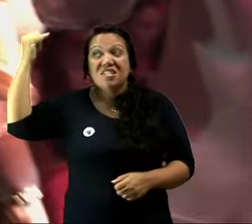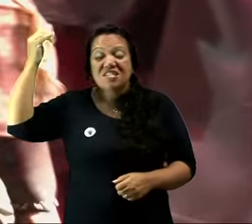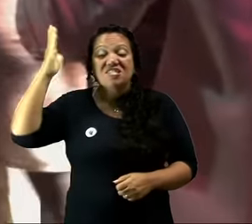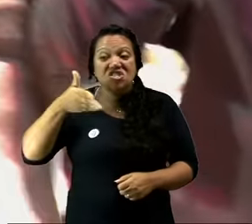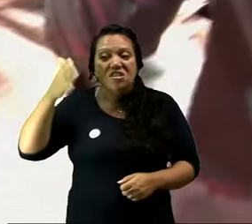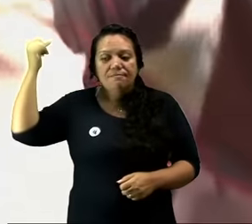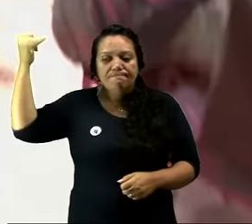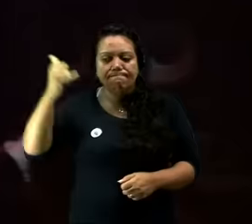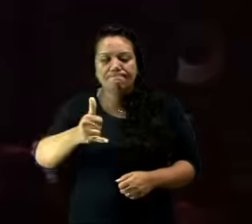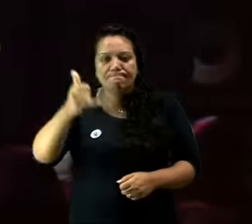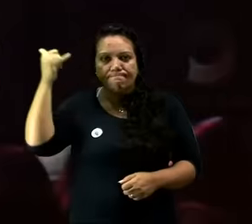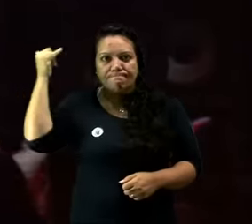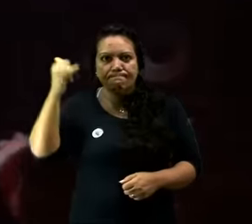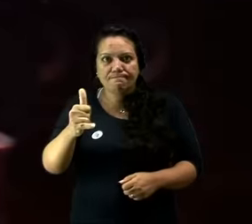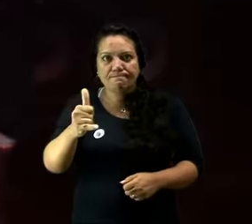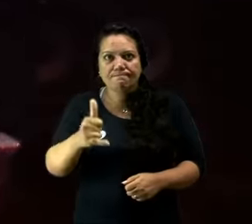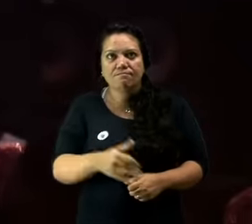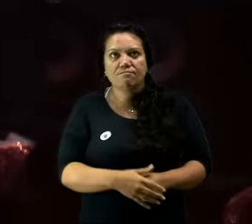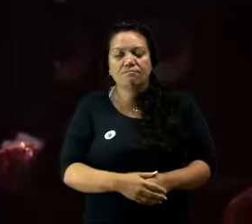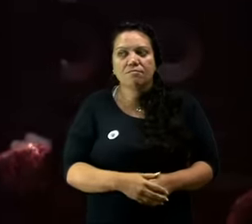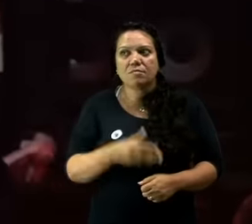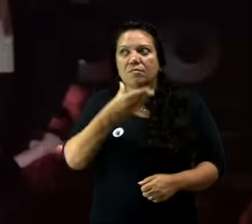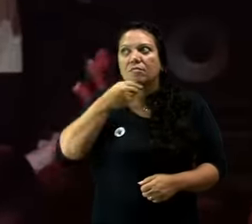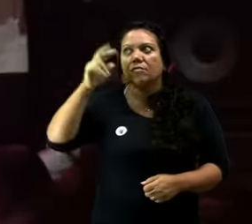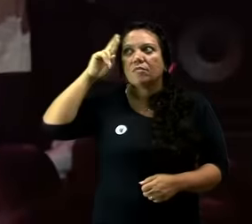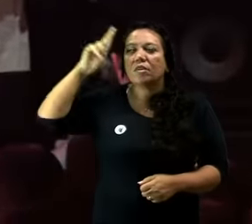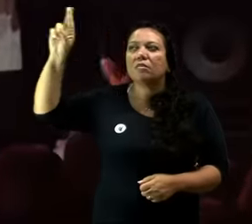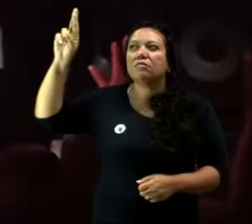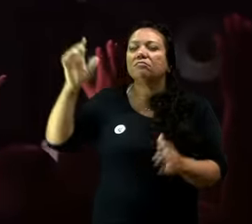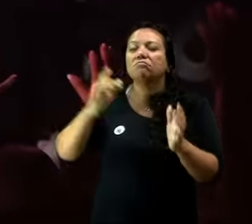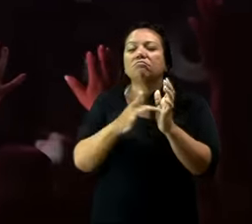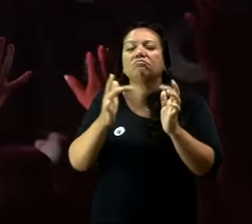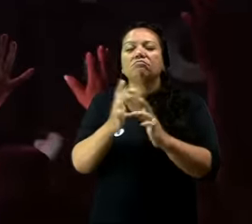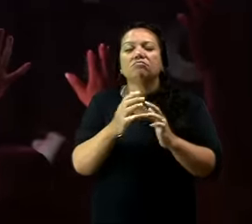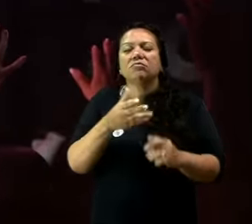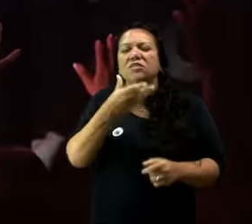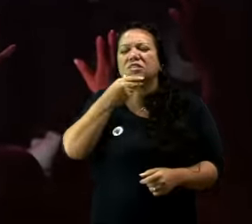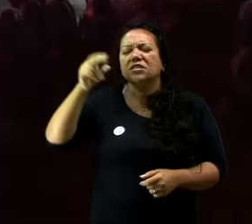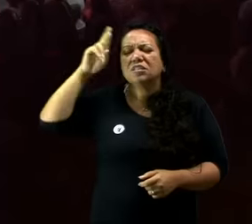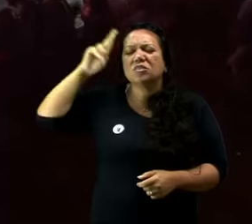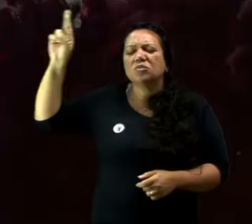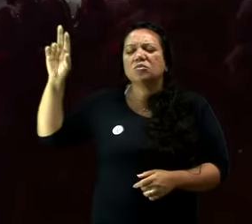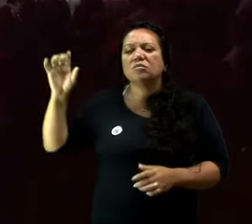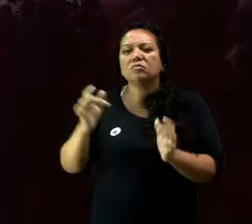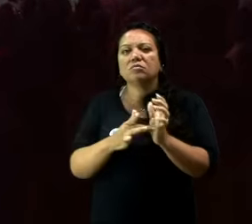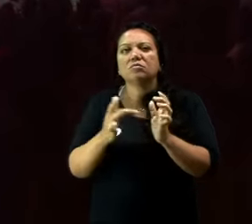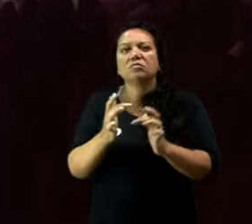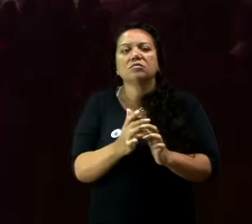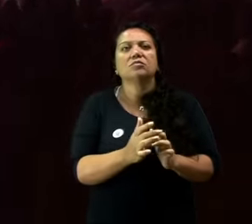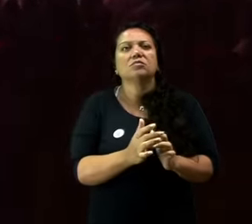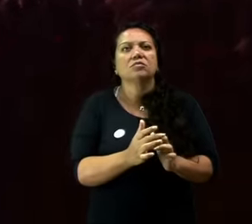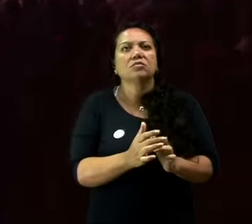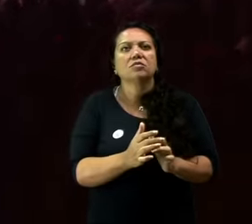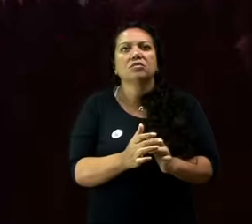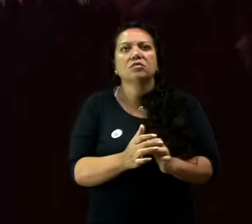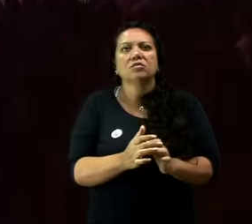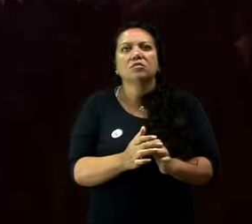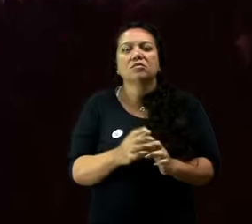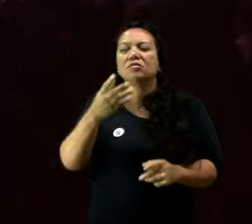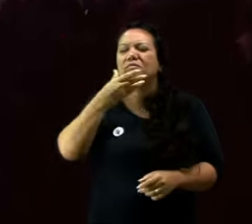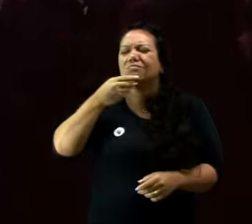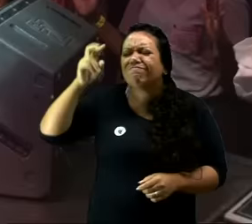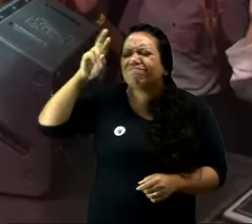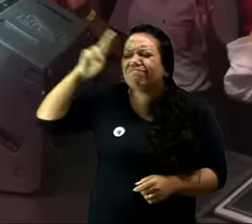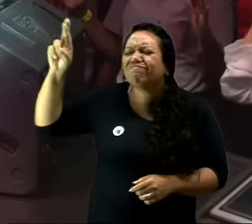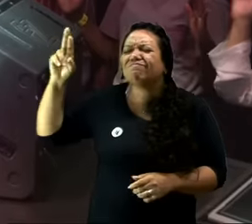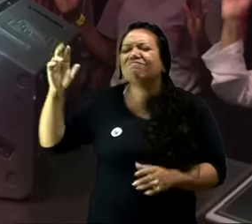Recalamácia. Repete comigo: Senhor Jesus. Mais forte: Senhor Jesus. Mais forte: Senhor